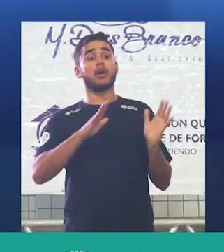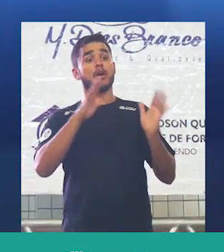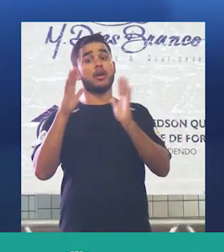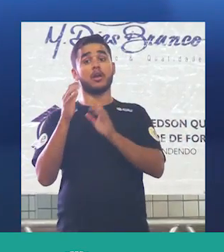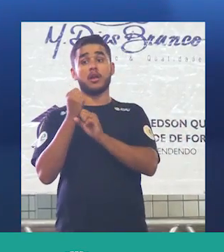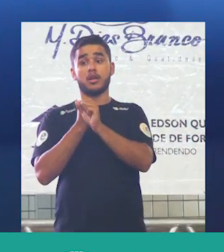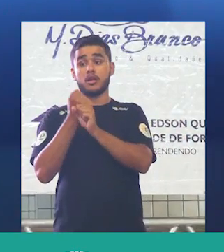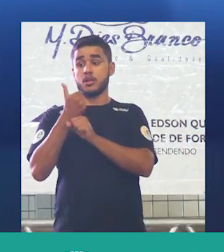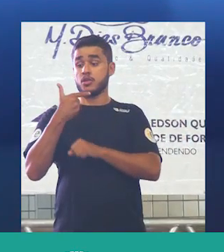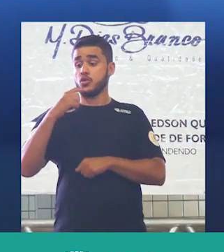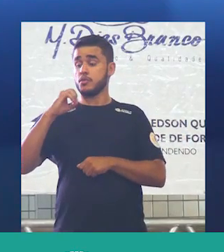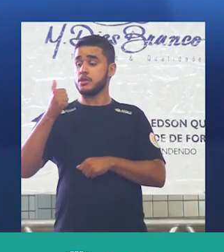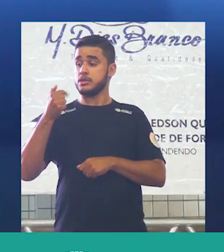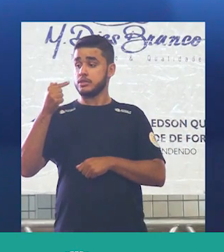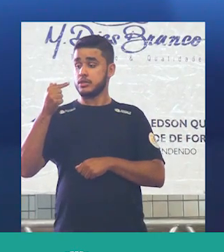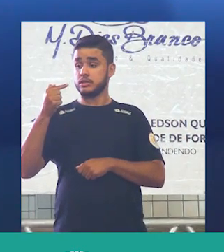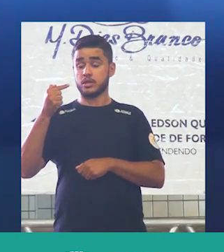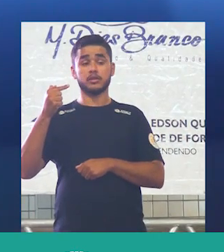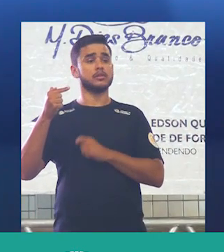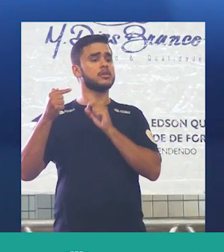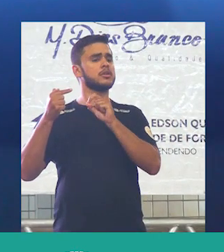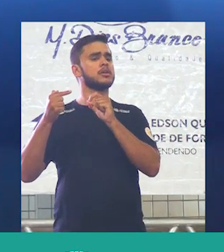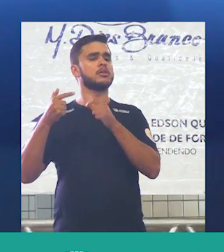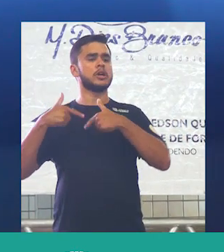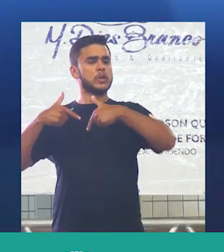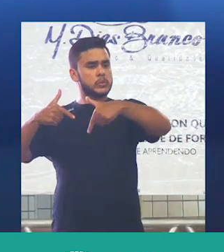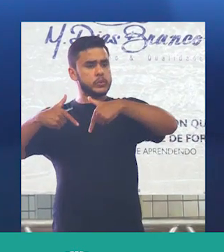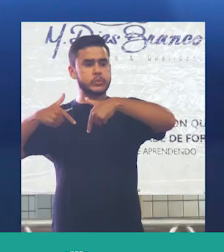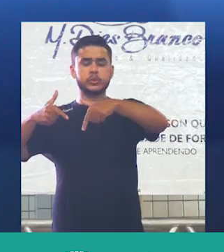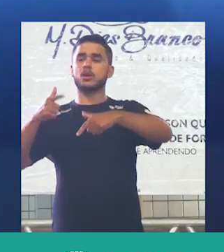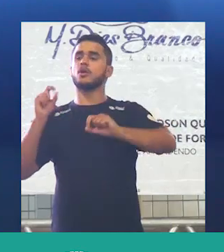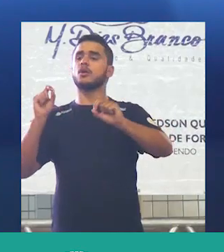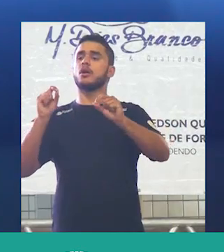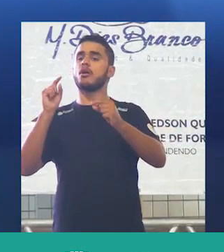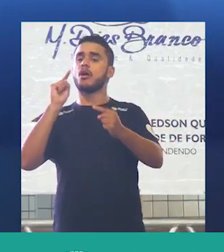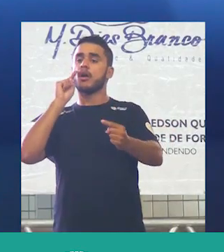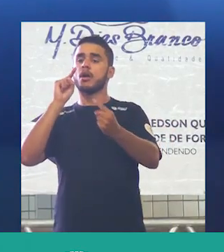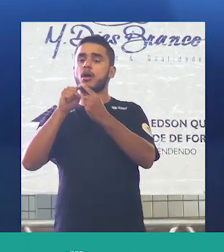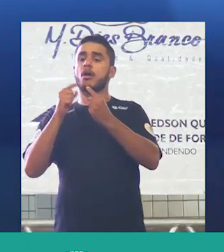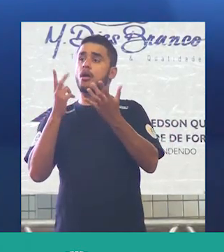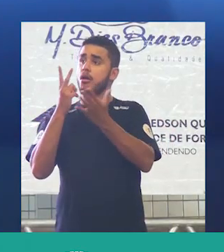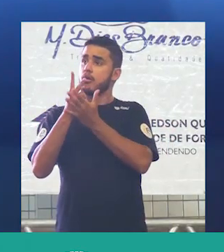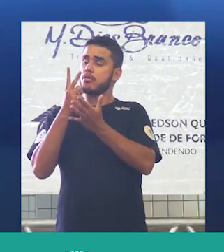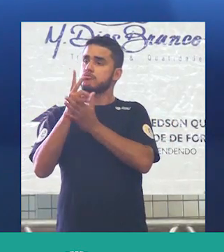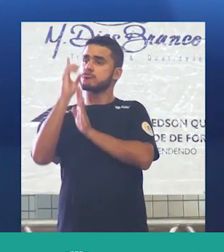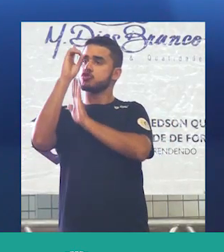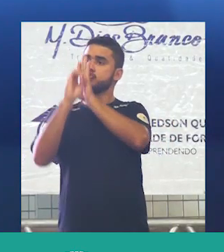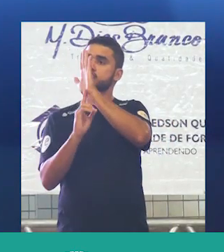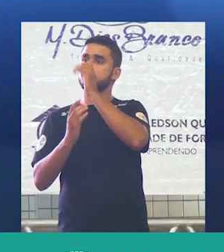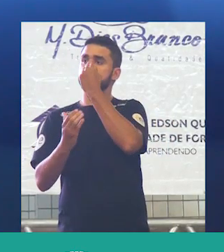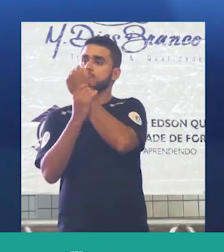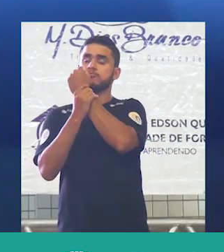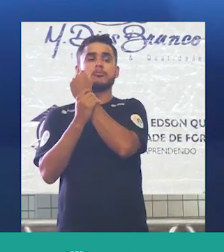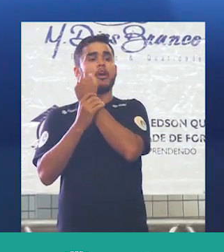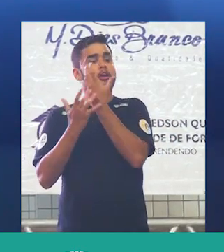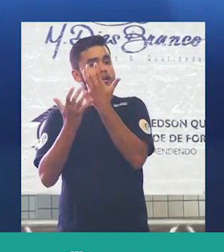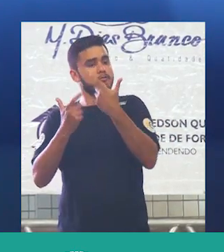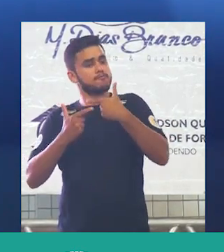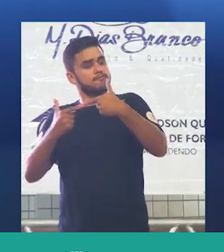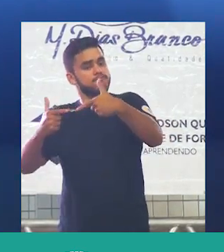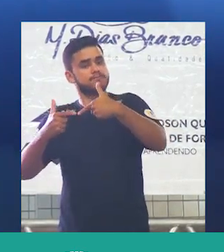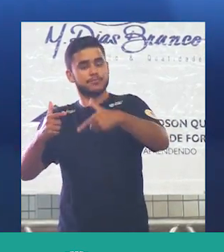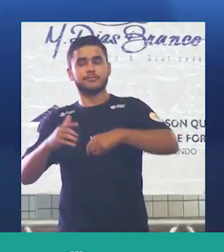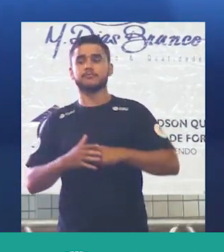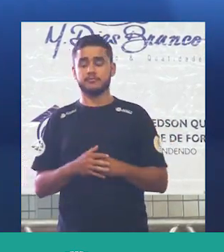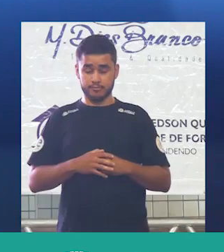de 2017, 100 anos depois, defende a manutenção dos direitos dos trabalhadores, que